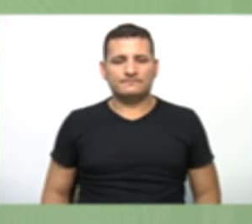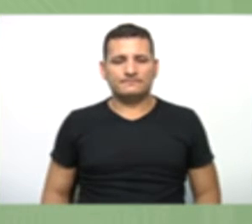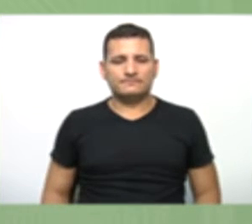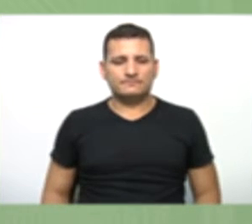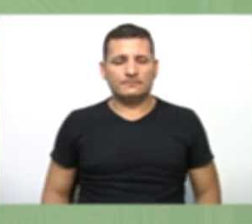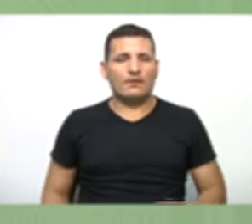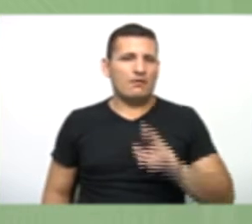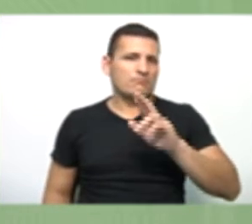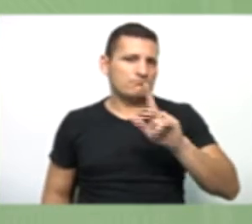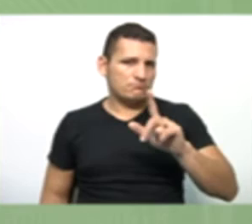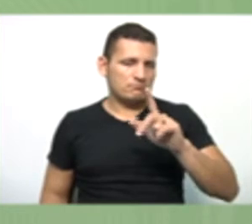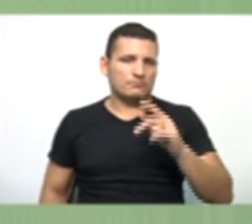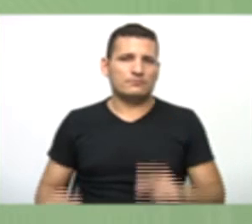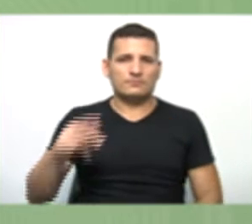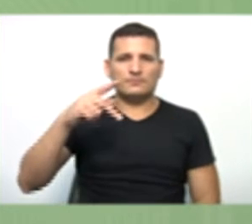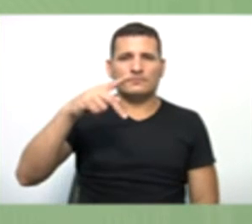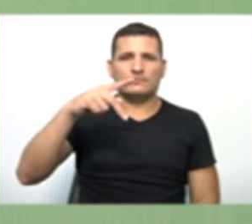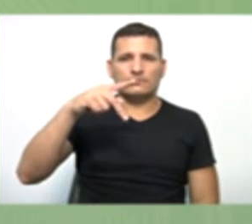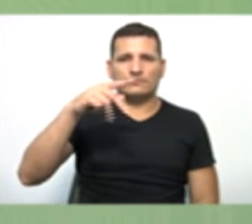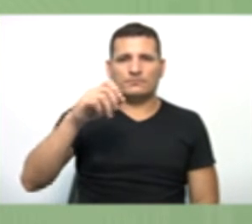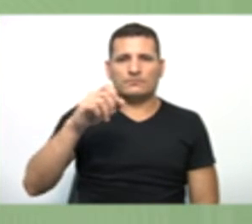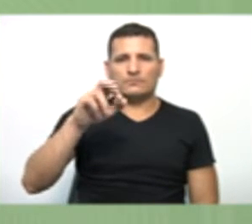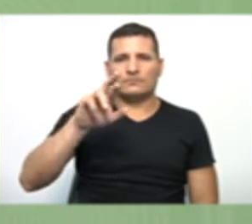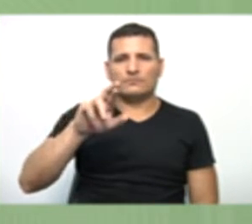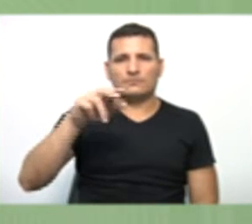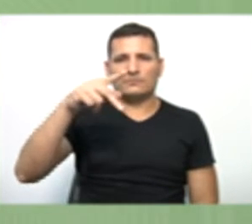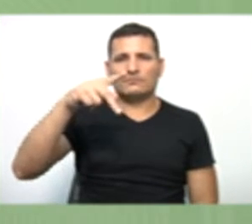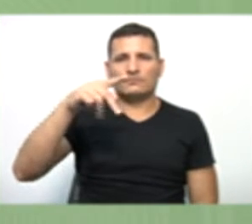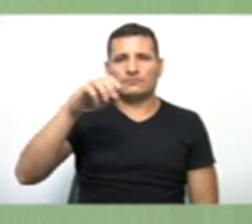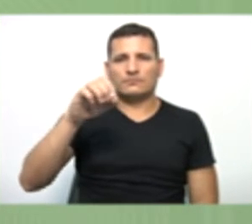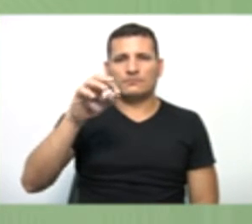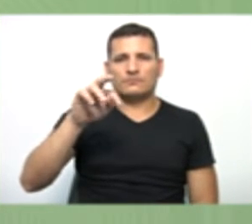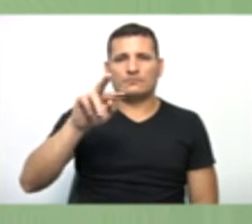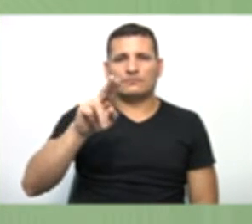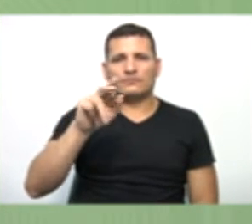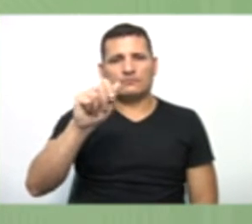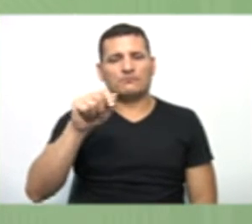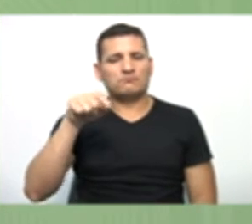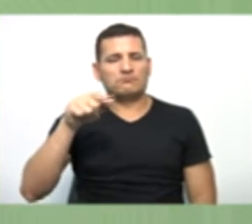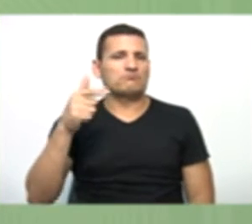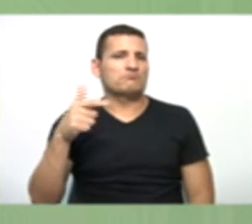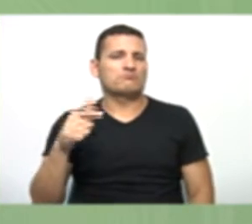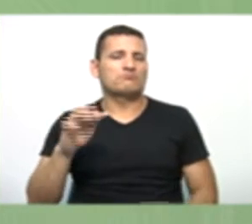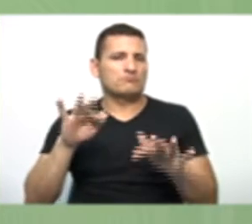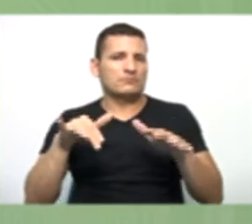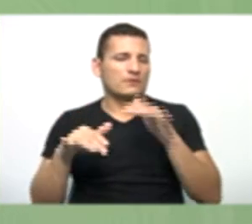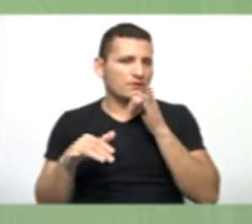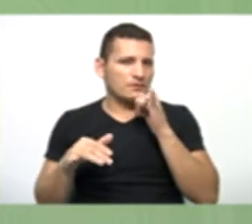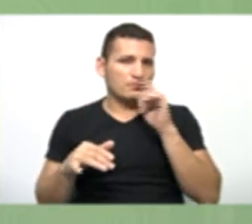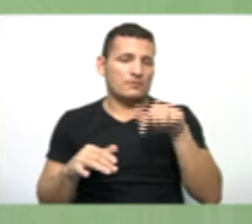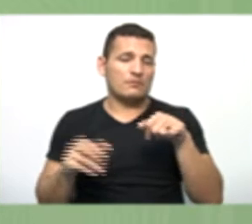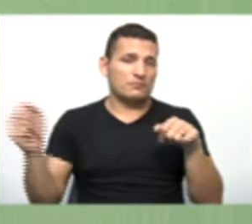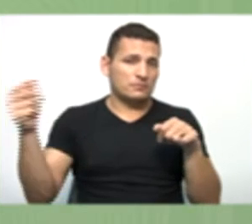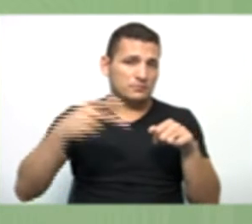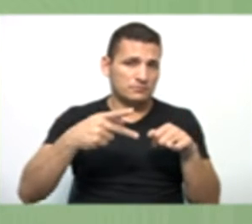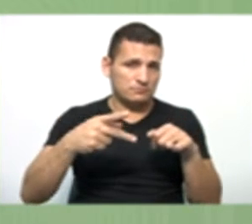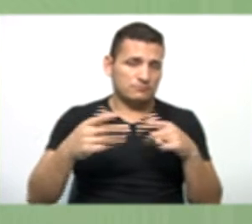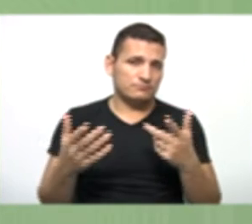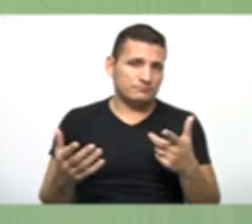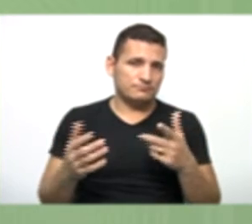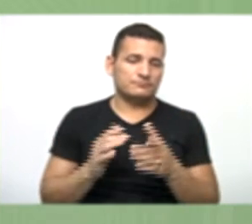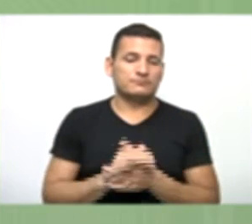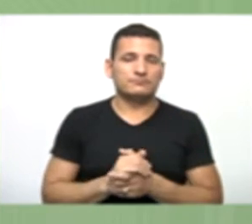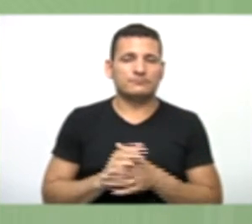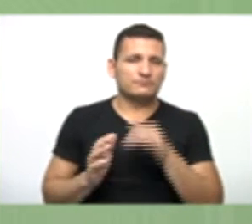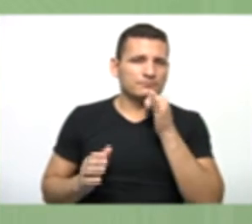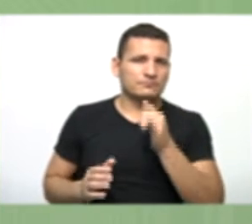da perpétua. Perpétua, isso. Na perpétua não tem fim. Um exemplo é a aposentadoria. Se você faz um investimento